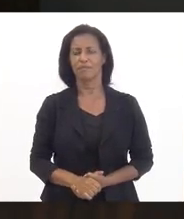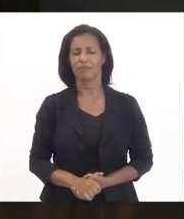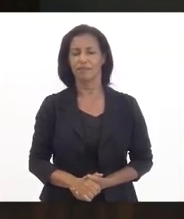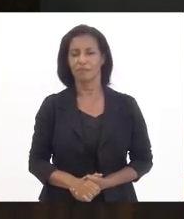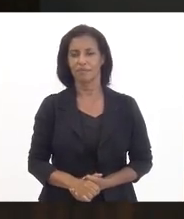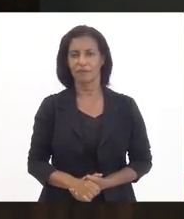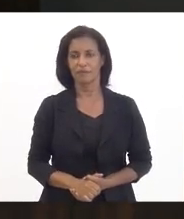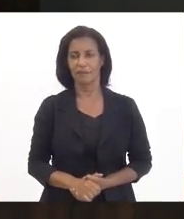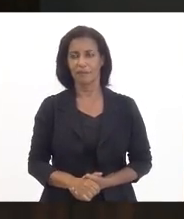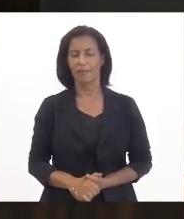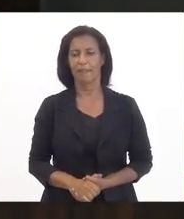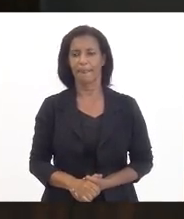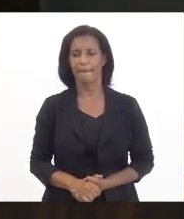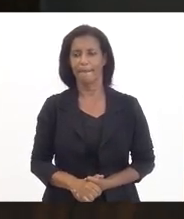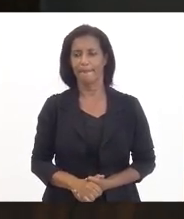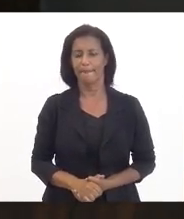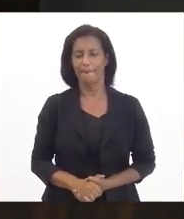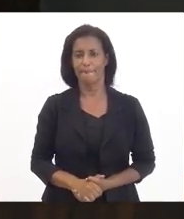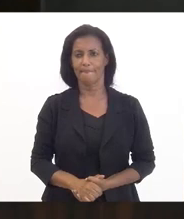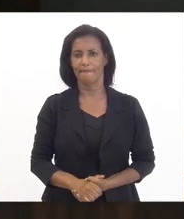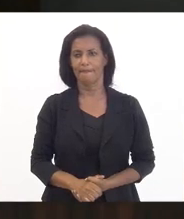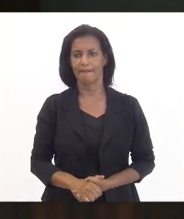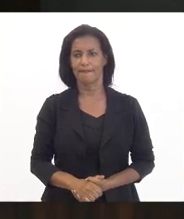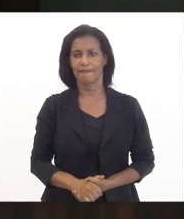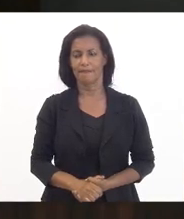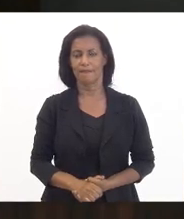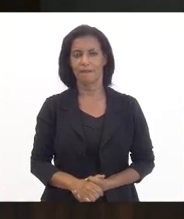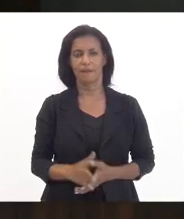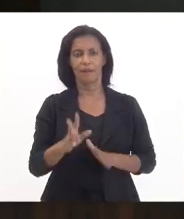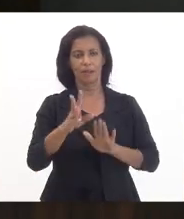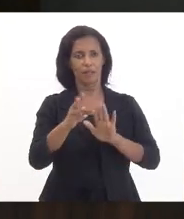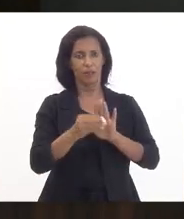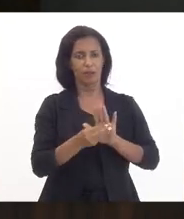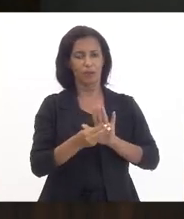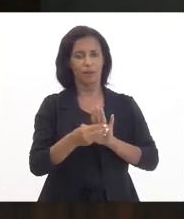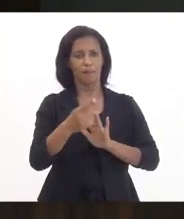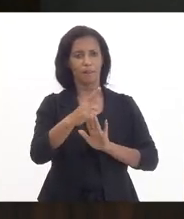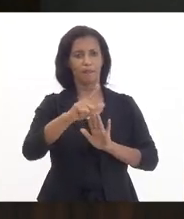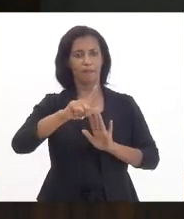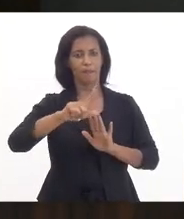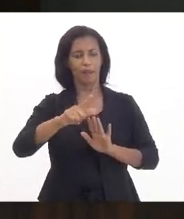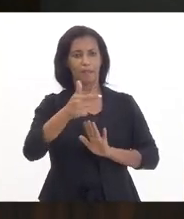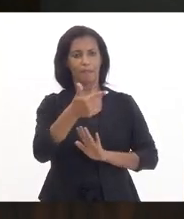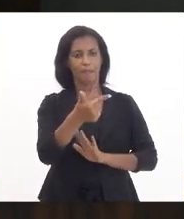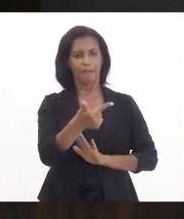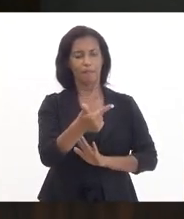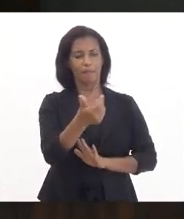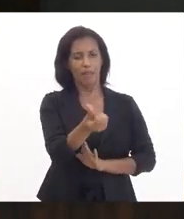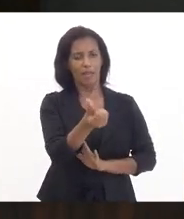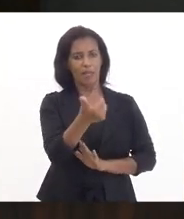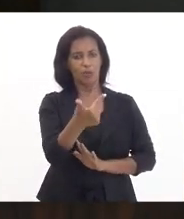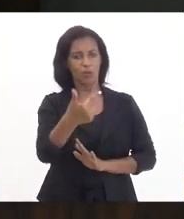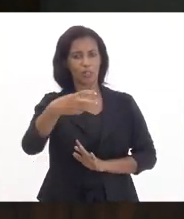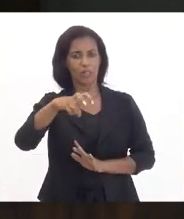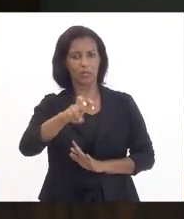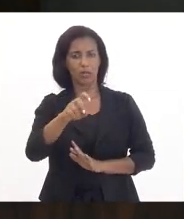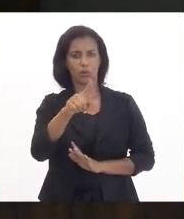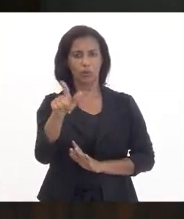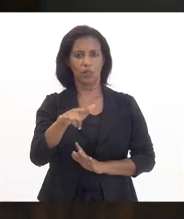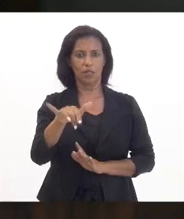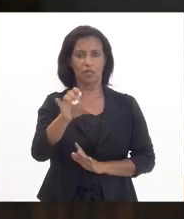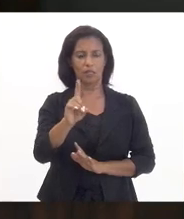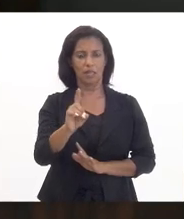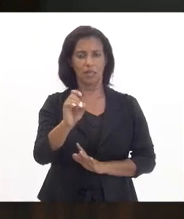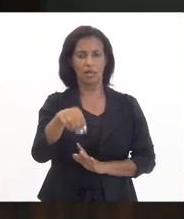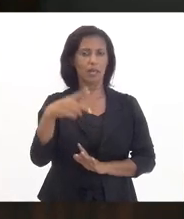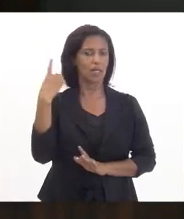som está aberto, subtenente. Requer inclusão na ordem do dia projeto de resolução 62518, deputada Zeidan e Doni